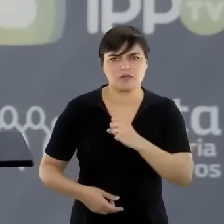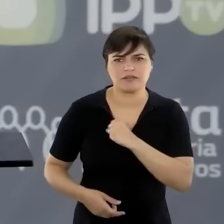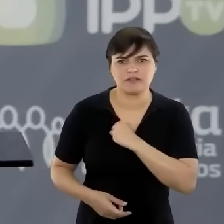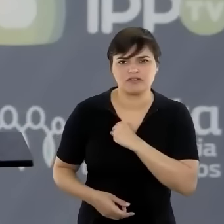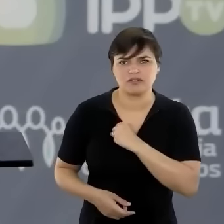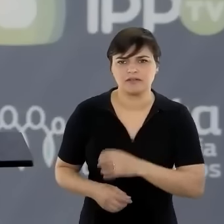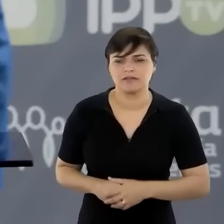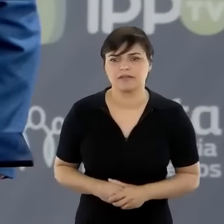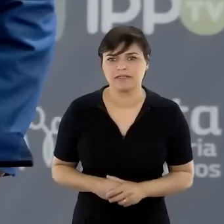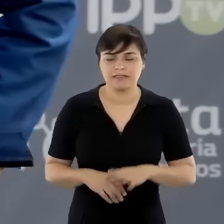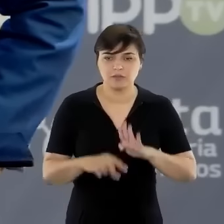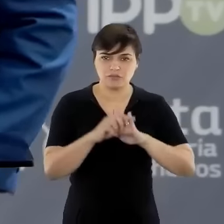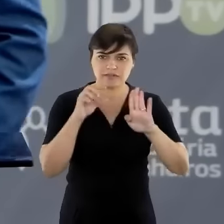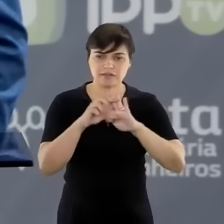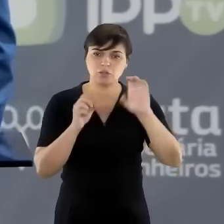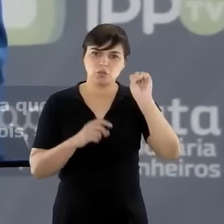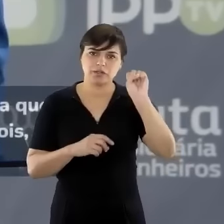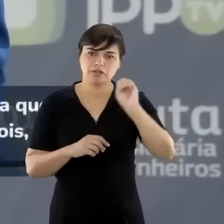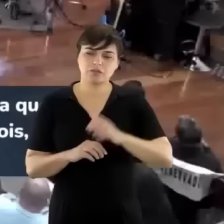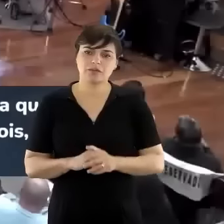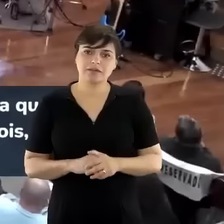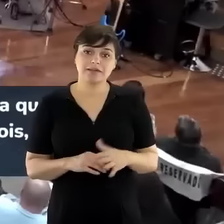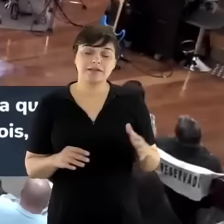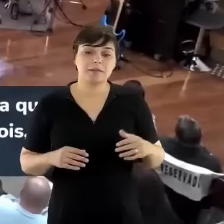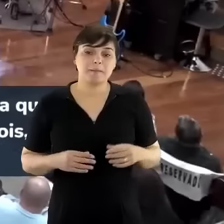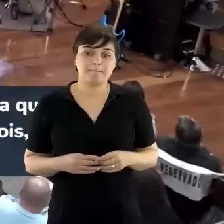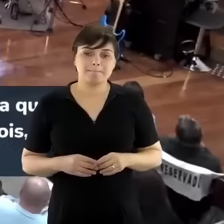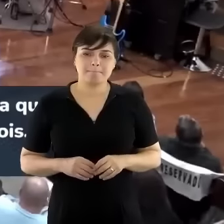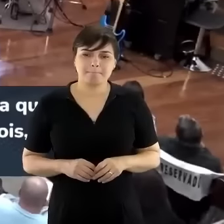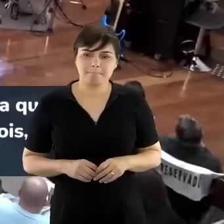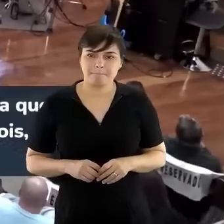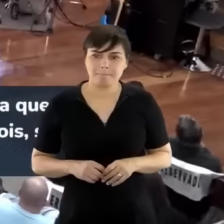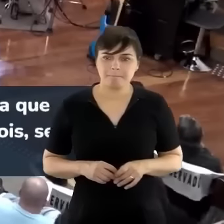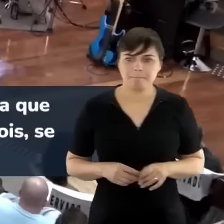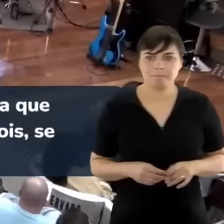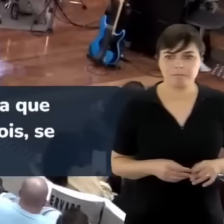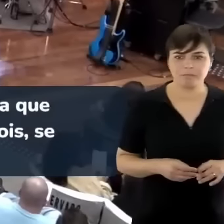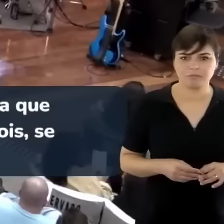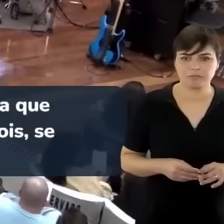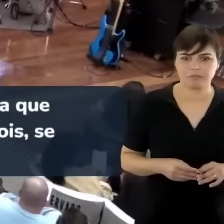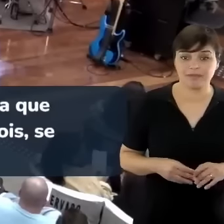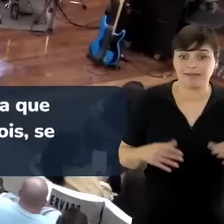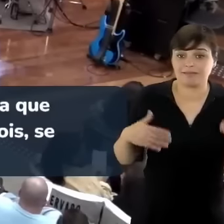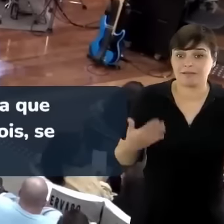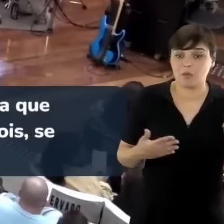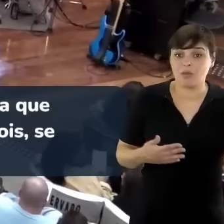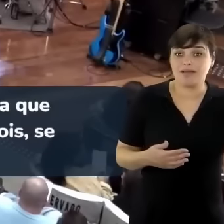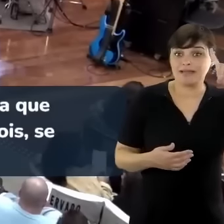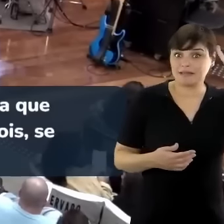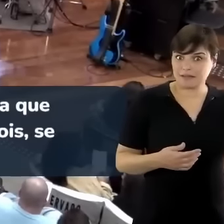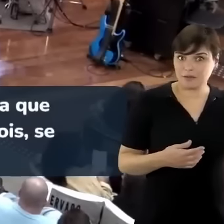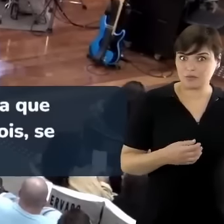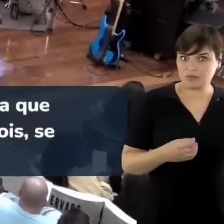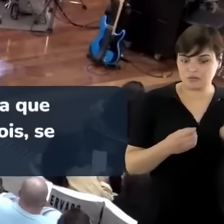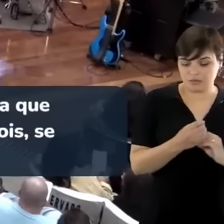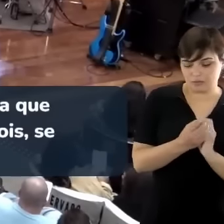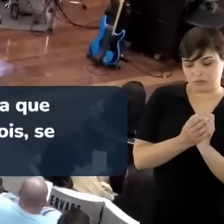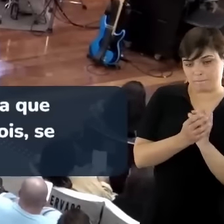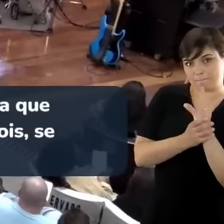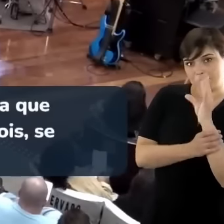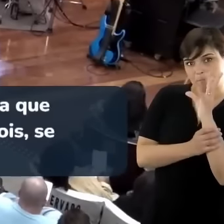comigo toda a igreja comigo Então fez o Senhor Deus nascer uma planta que subiu por cima de